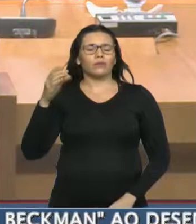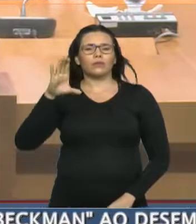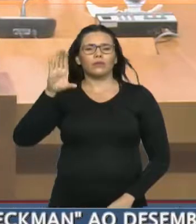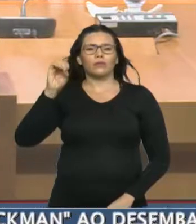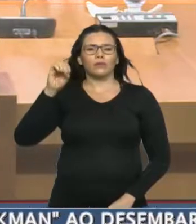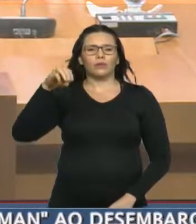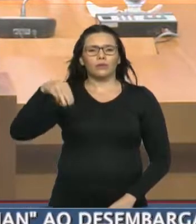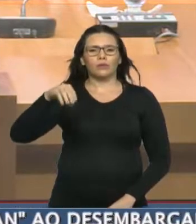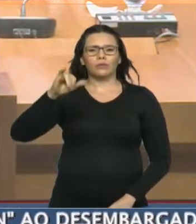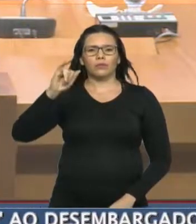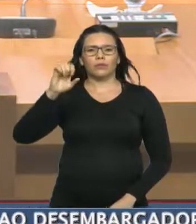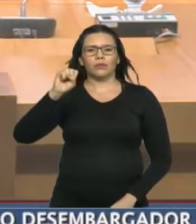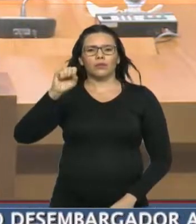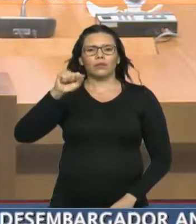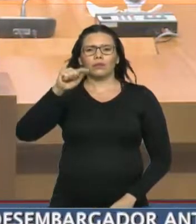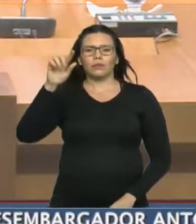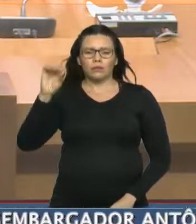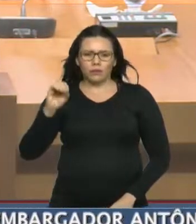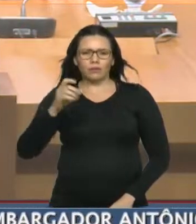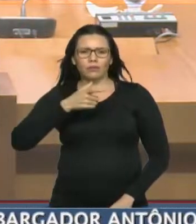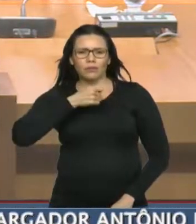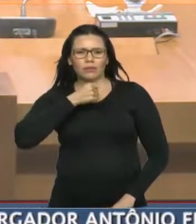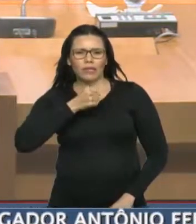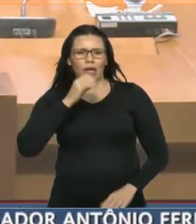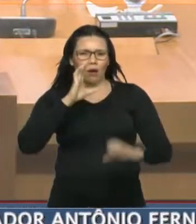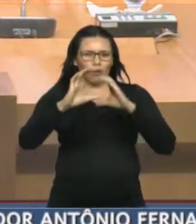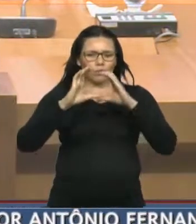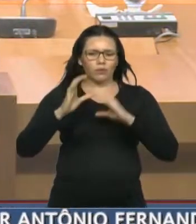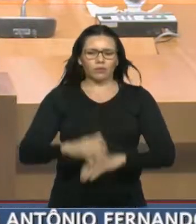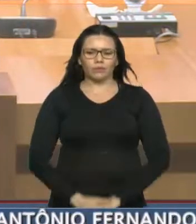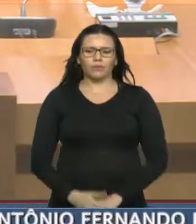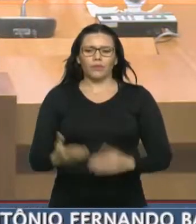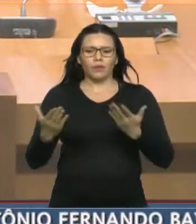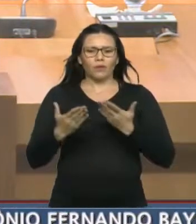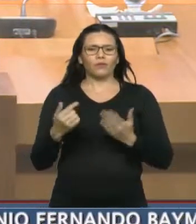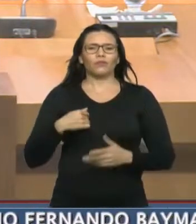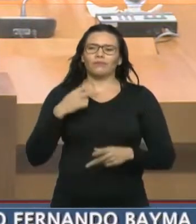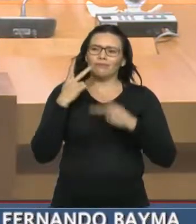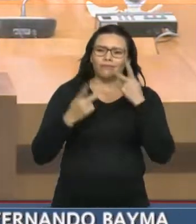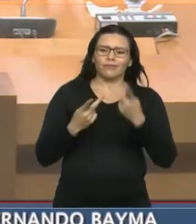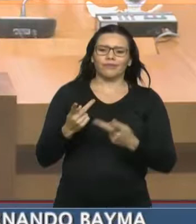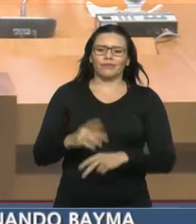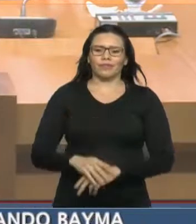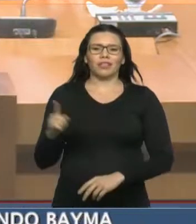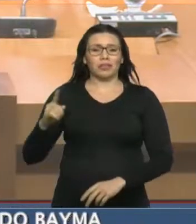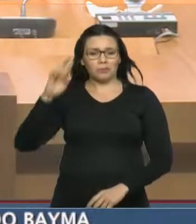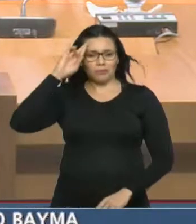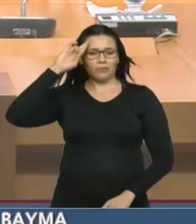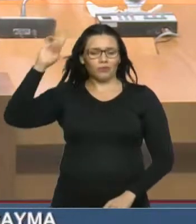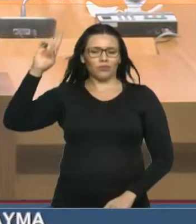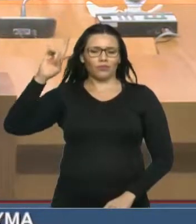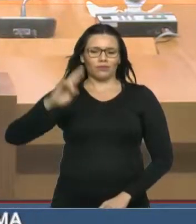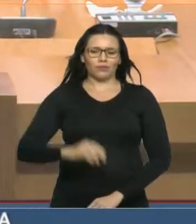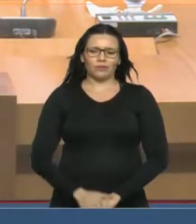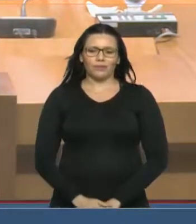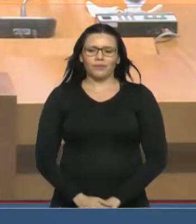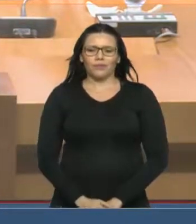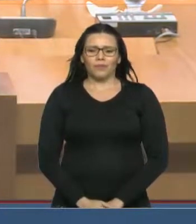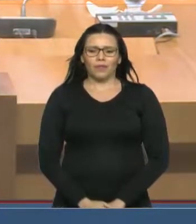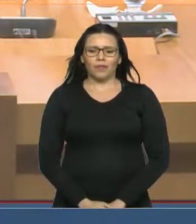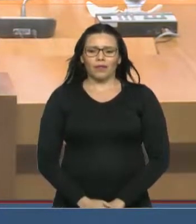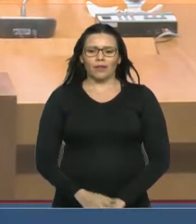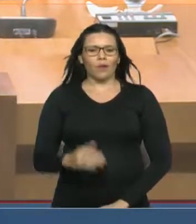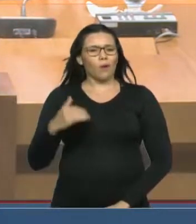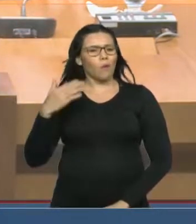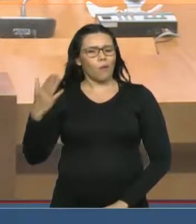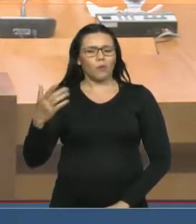sou servidor de carreira do Tribunal de Contas, eu costumo dizer que é meu chefe, que quando eu não mais quiser